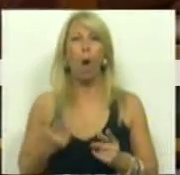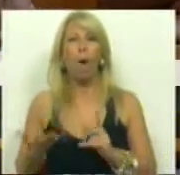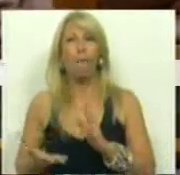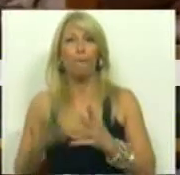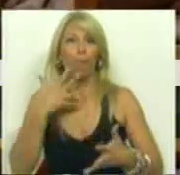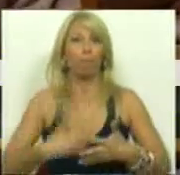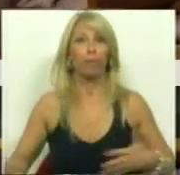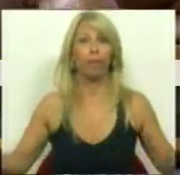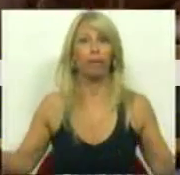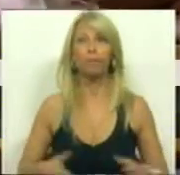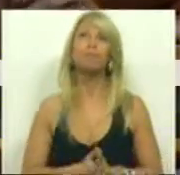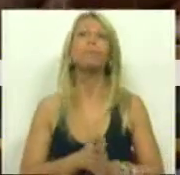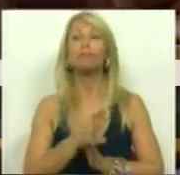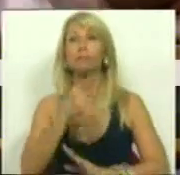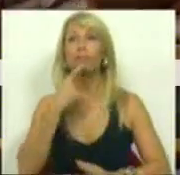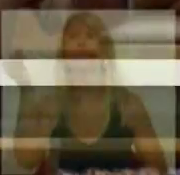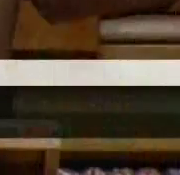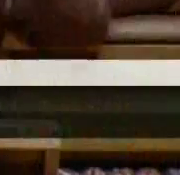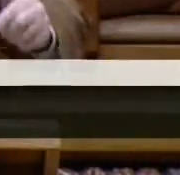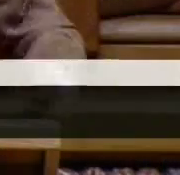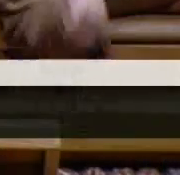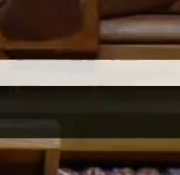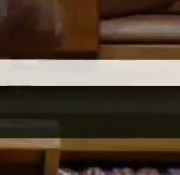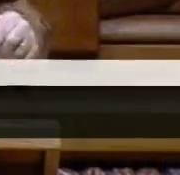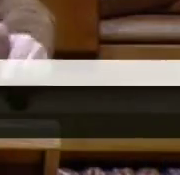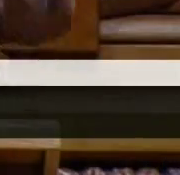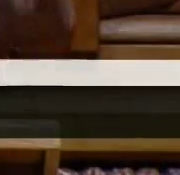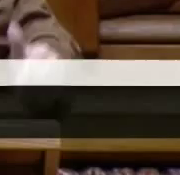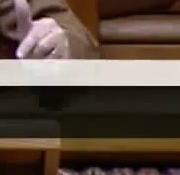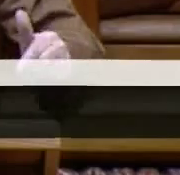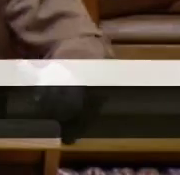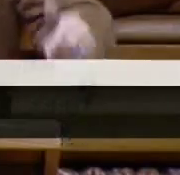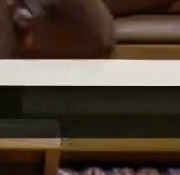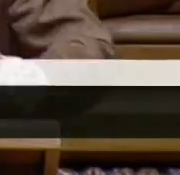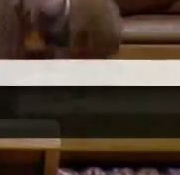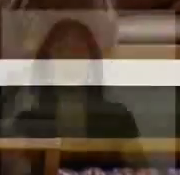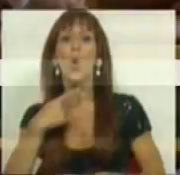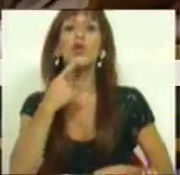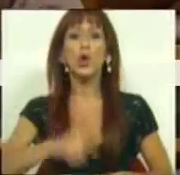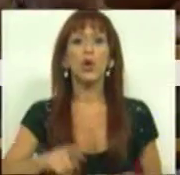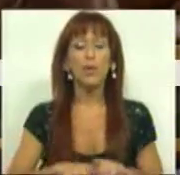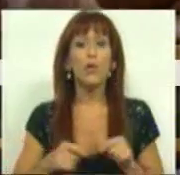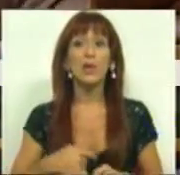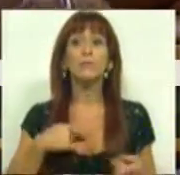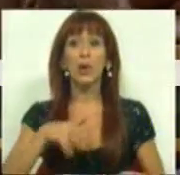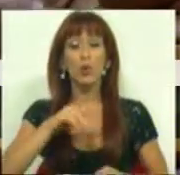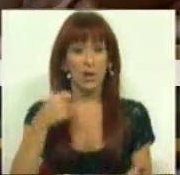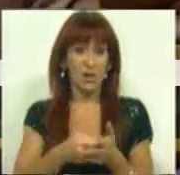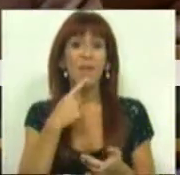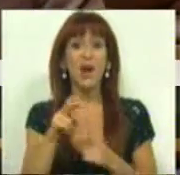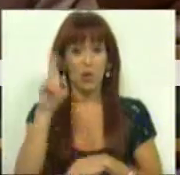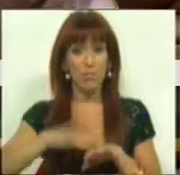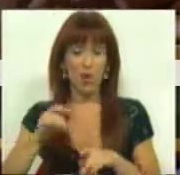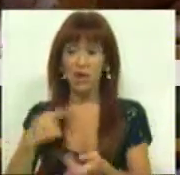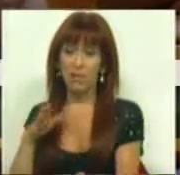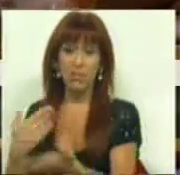aqui mais uma vez que Portugal, os portugueses estão a pagar juros para a recapitalização da banca